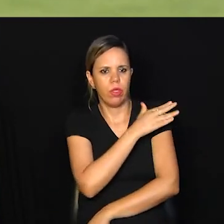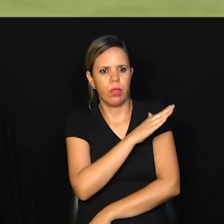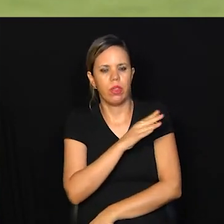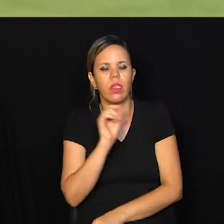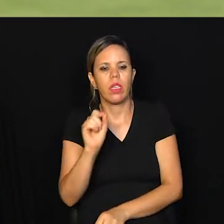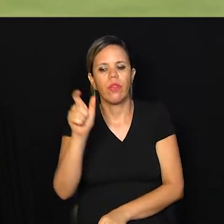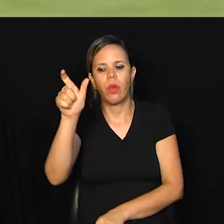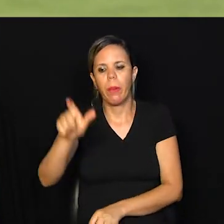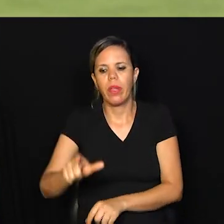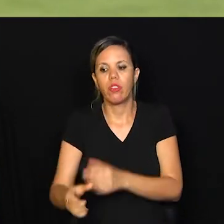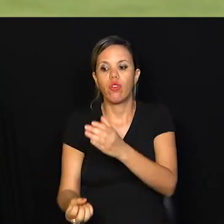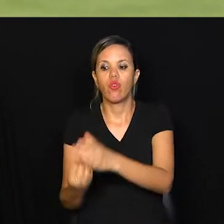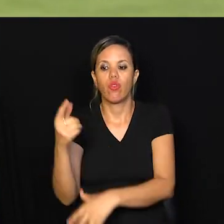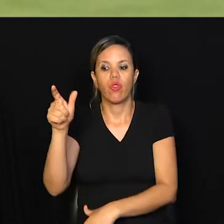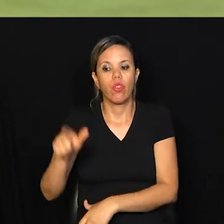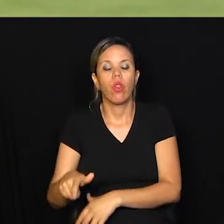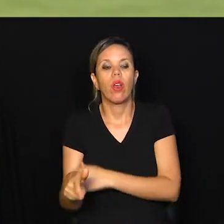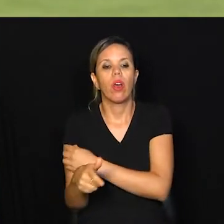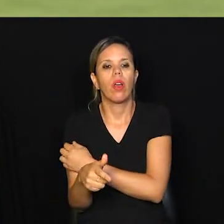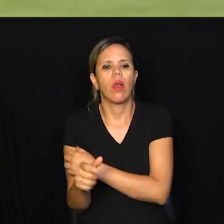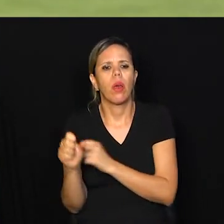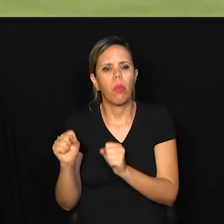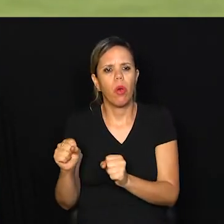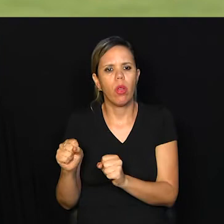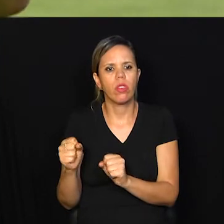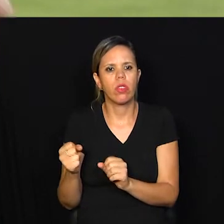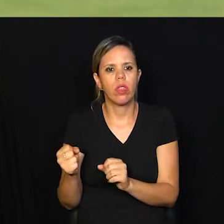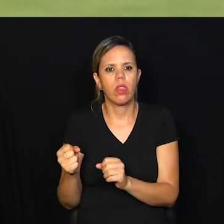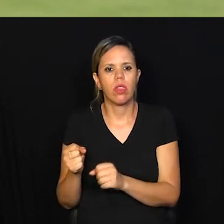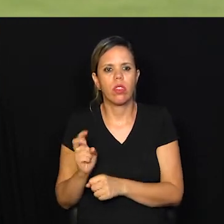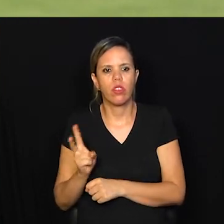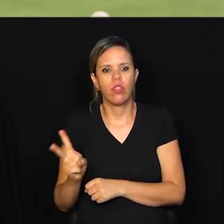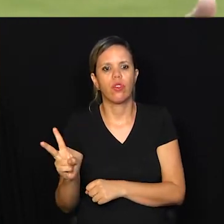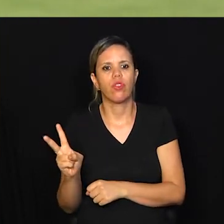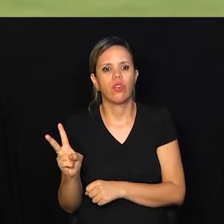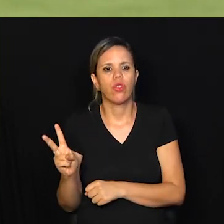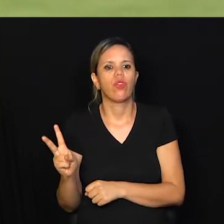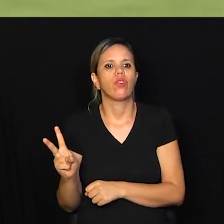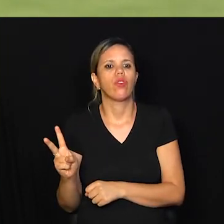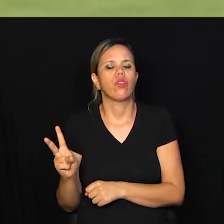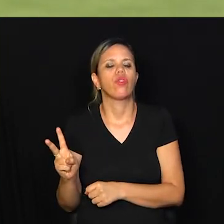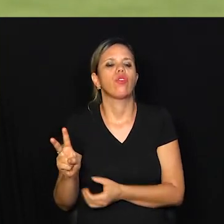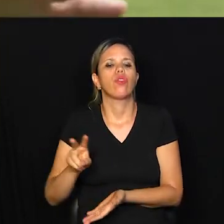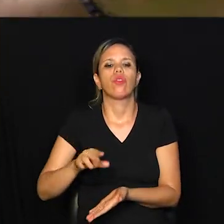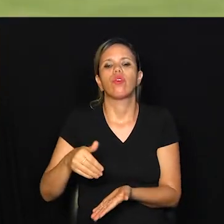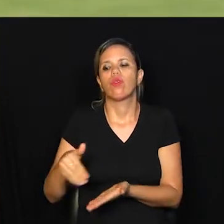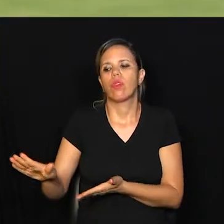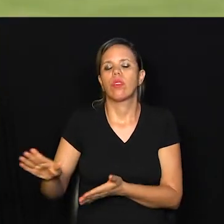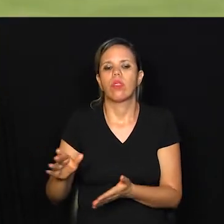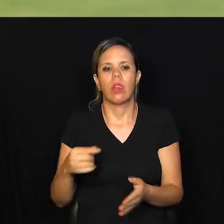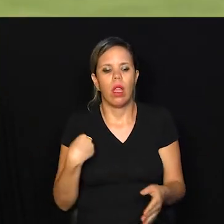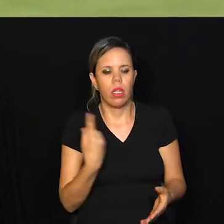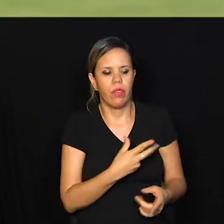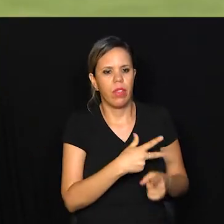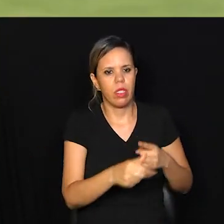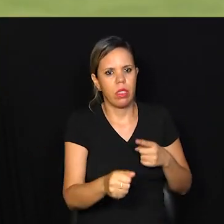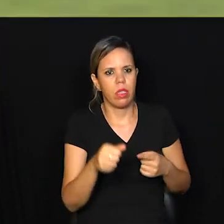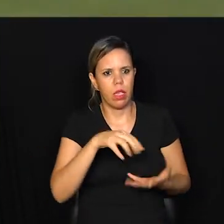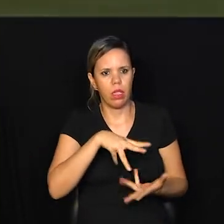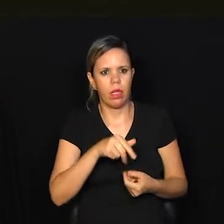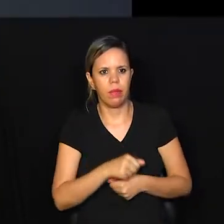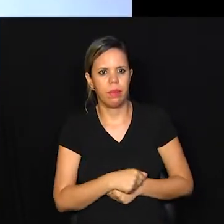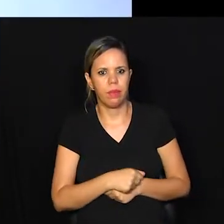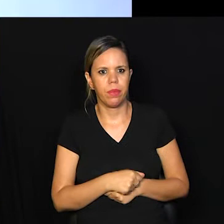for o porta-voz dela, né, elas possam continuar cobrindo a Terra como o oceano cobre o nosso